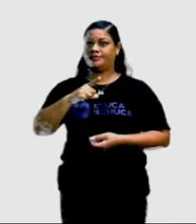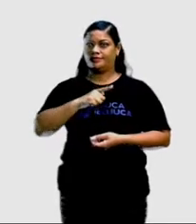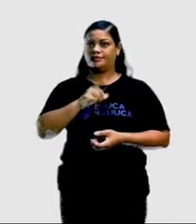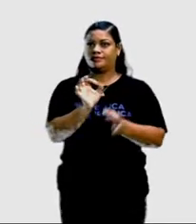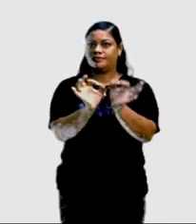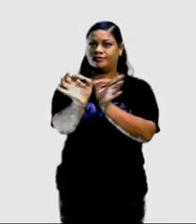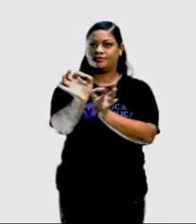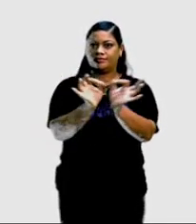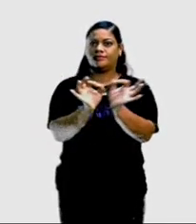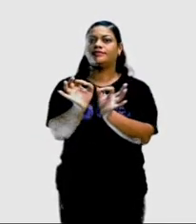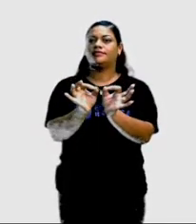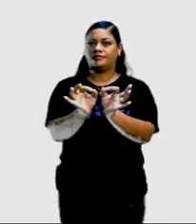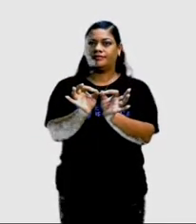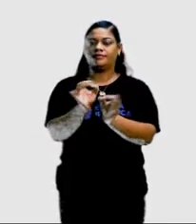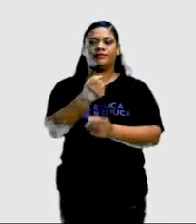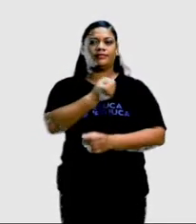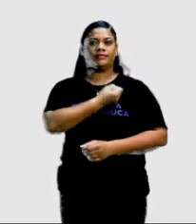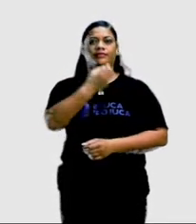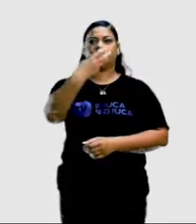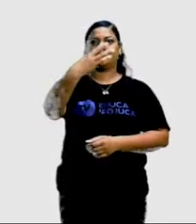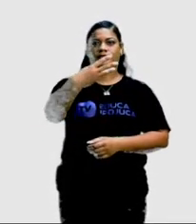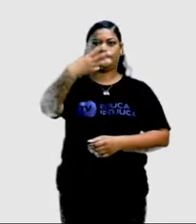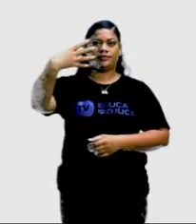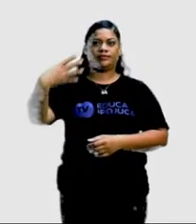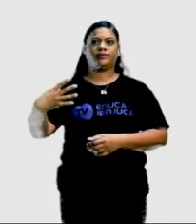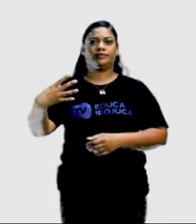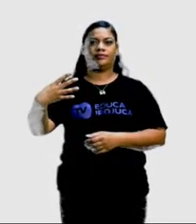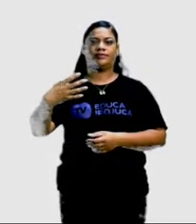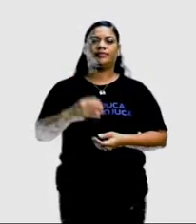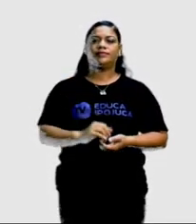cada algarismo do número 34.